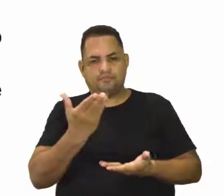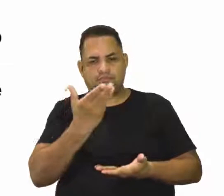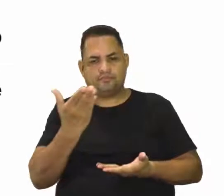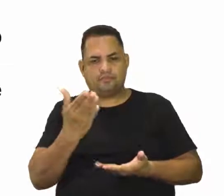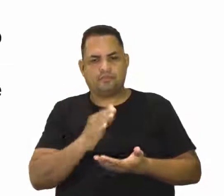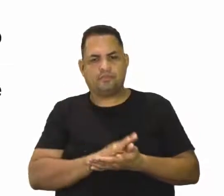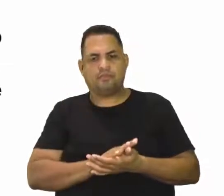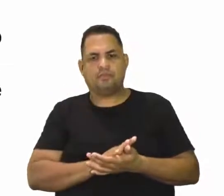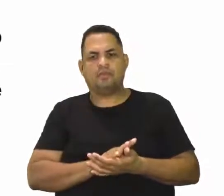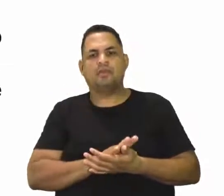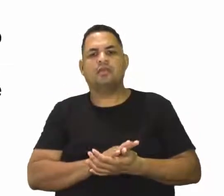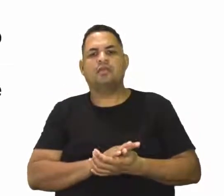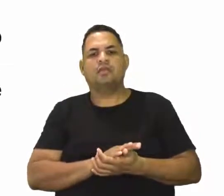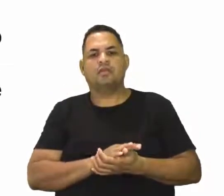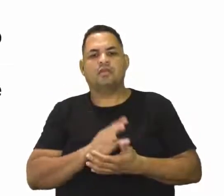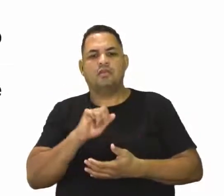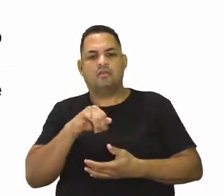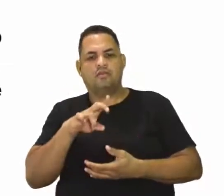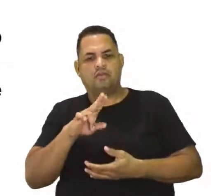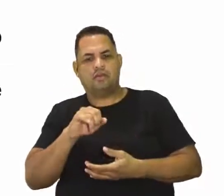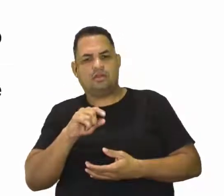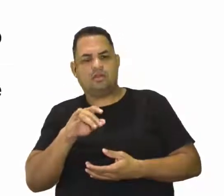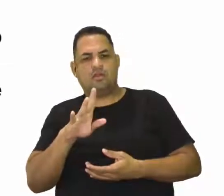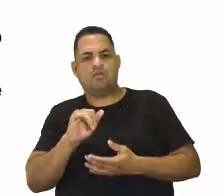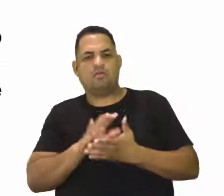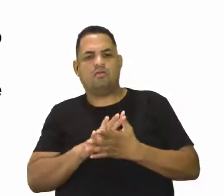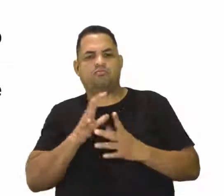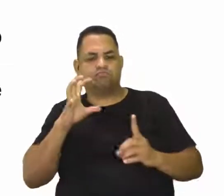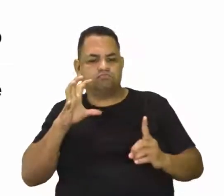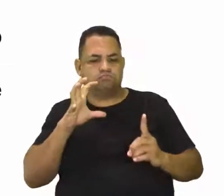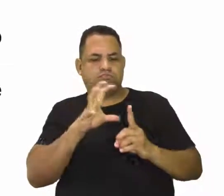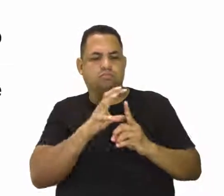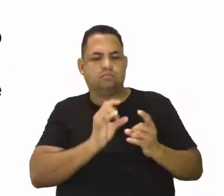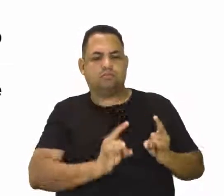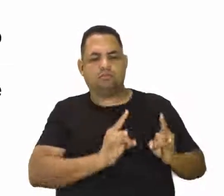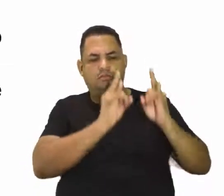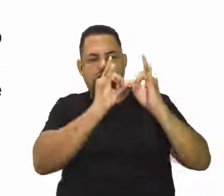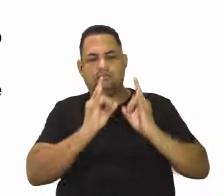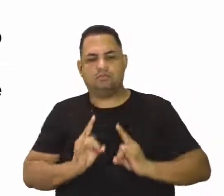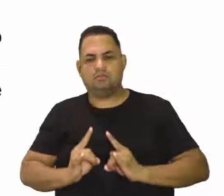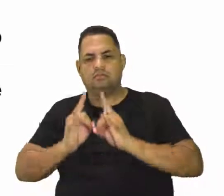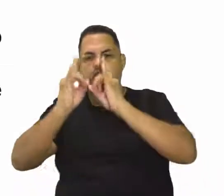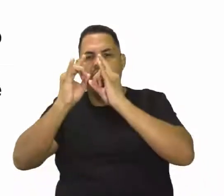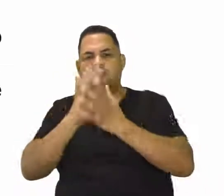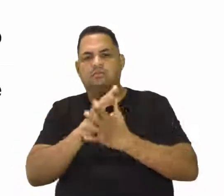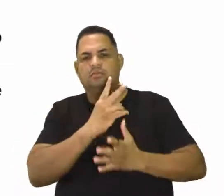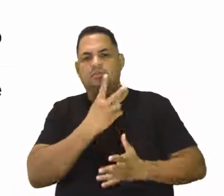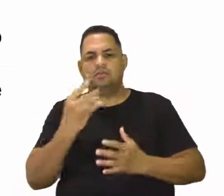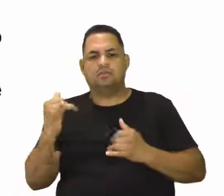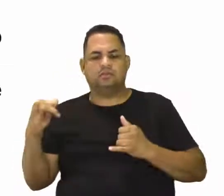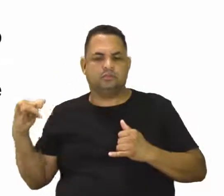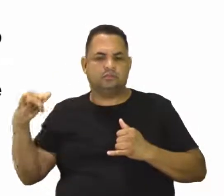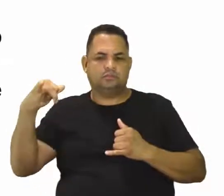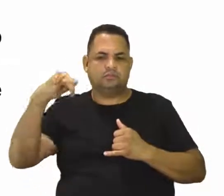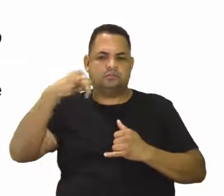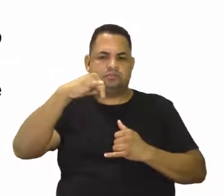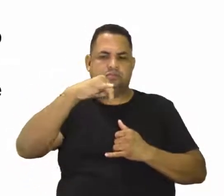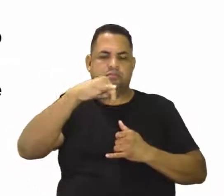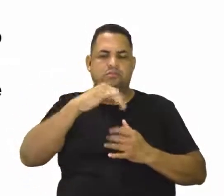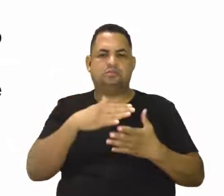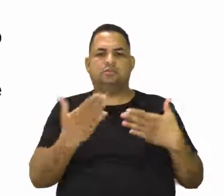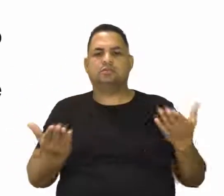momento uma rato Nova York foi atingido por dois aviões dois boeings